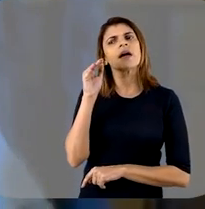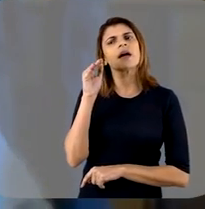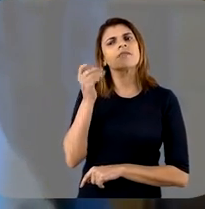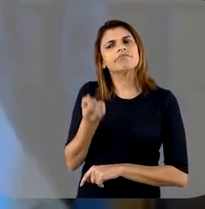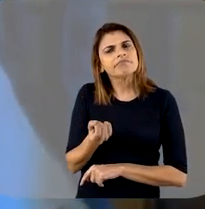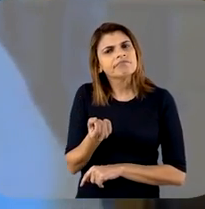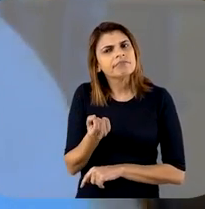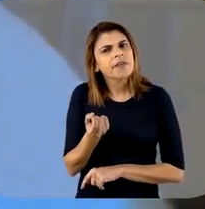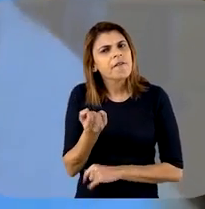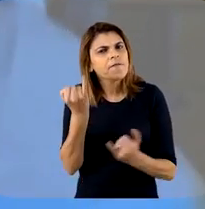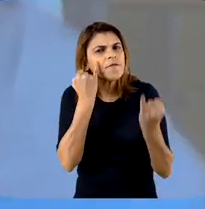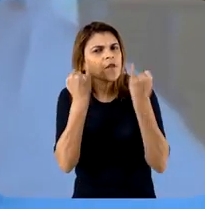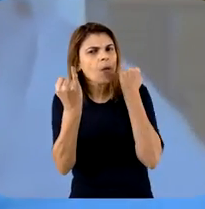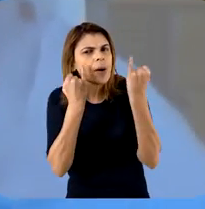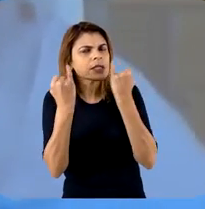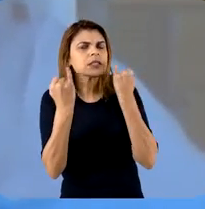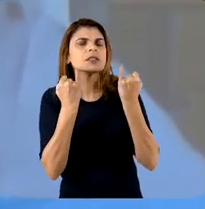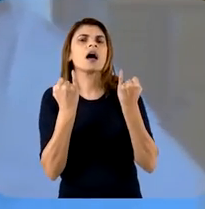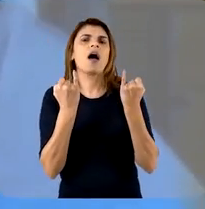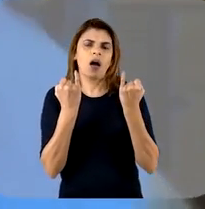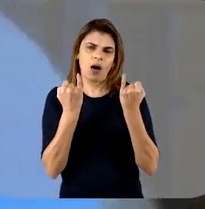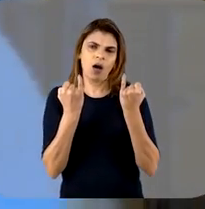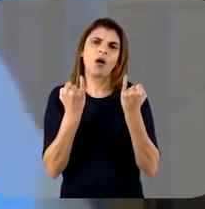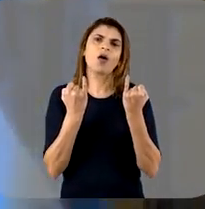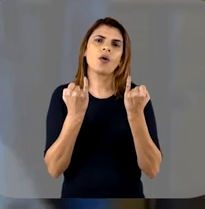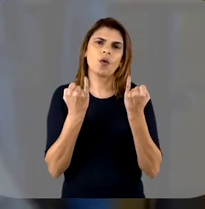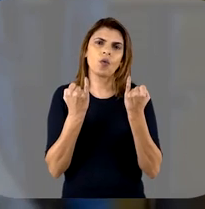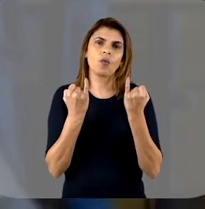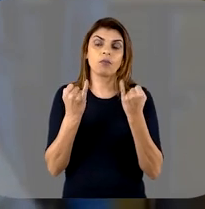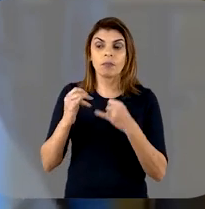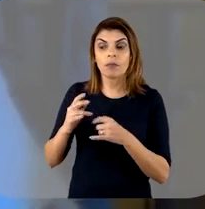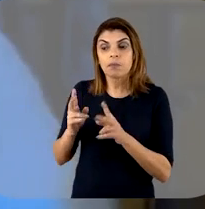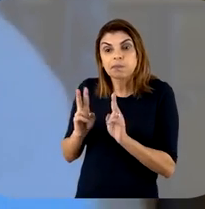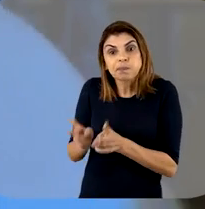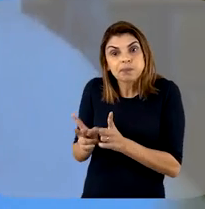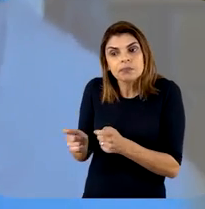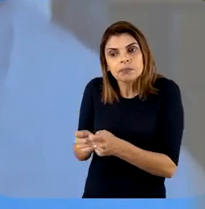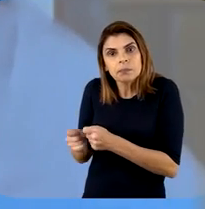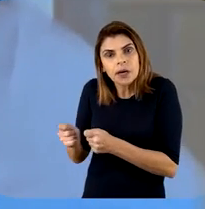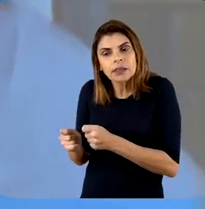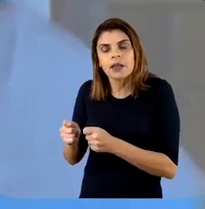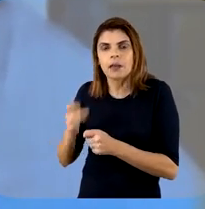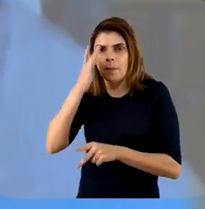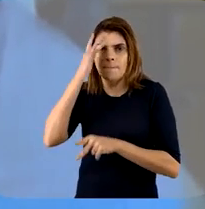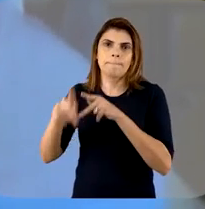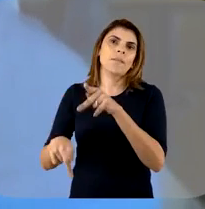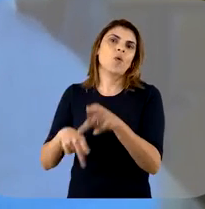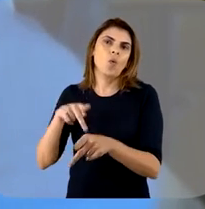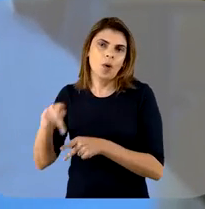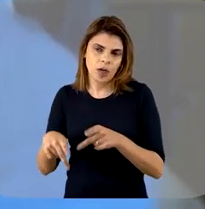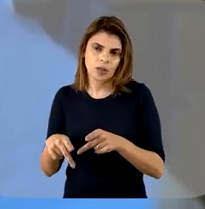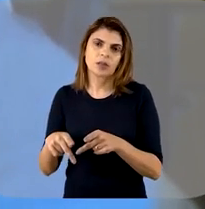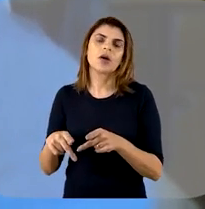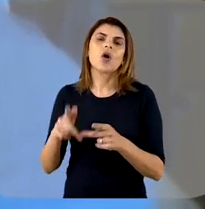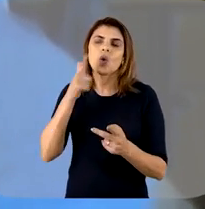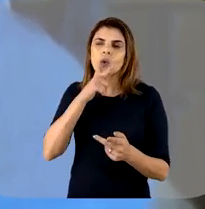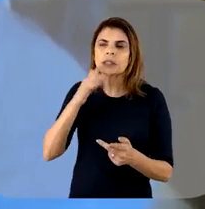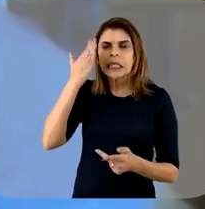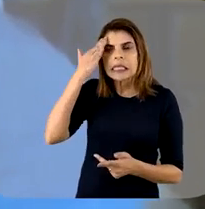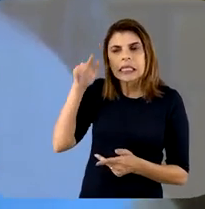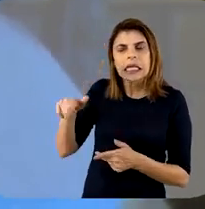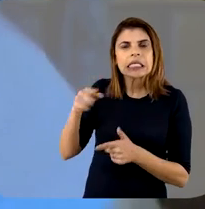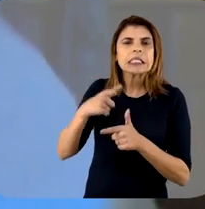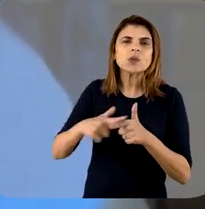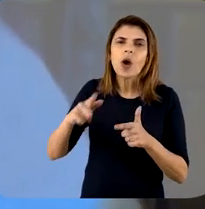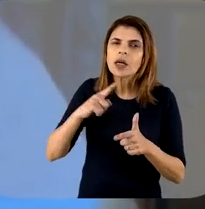observatórios, né, de informação, né, para manter a população, interpretar as